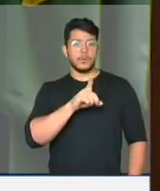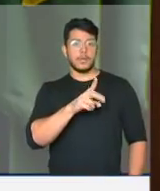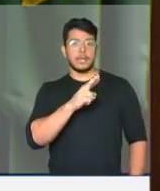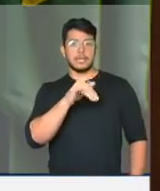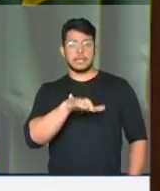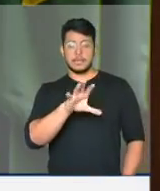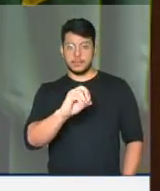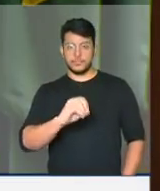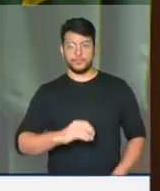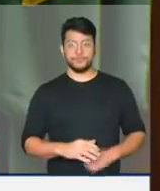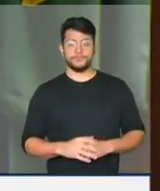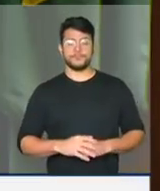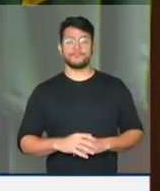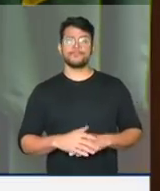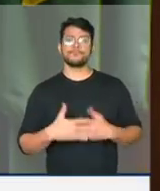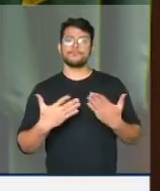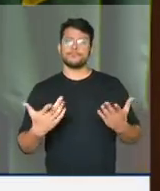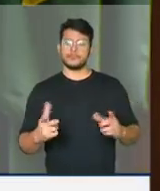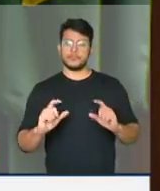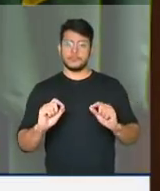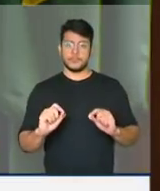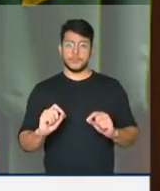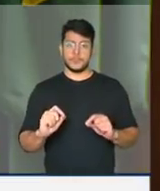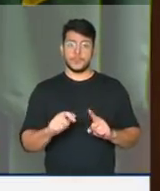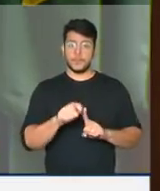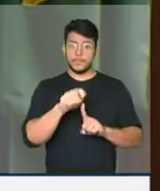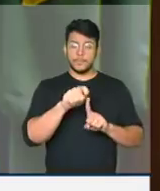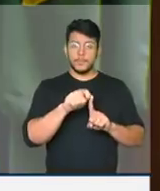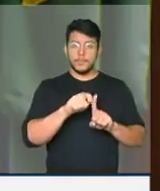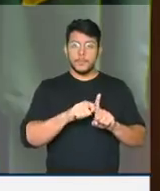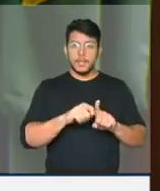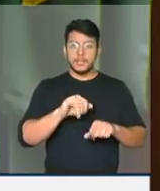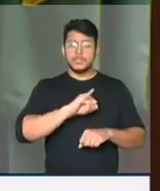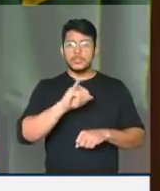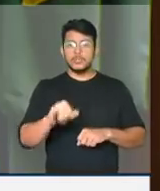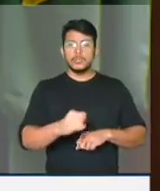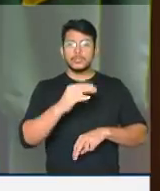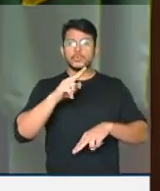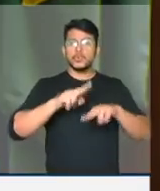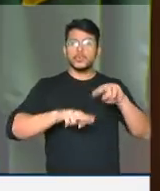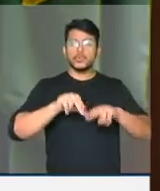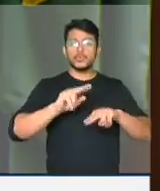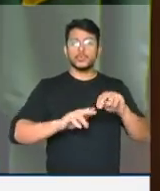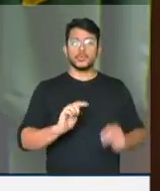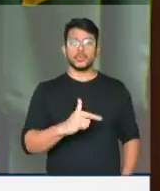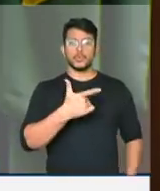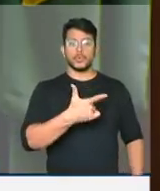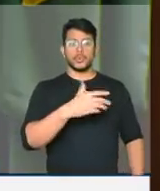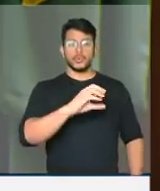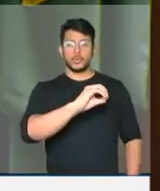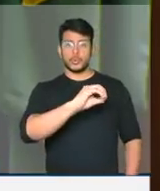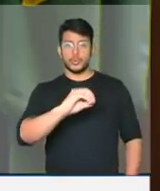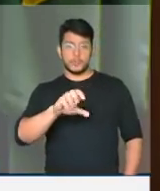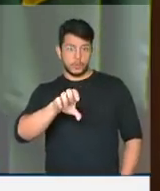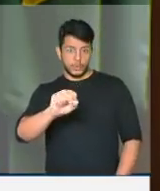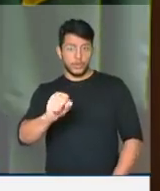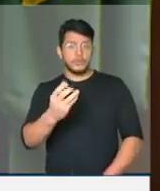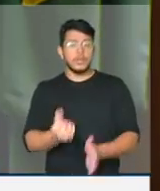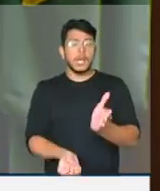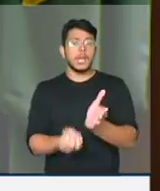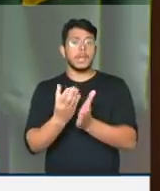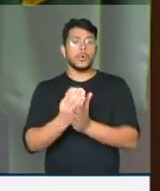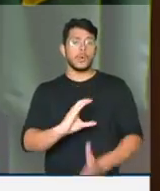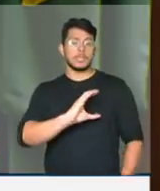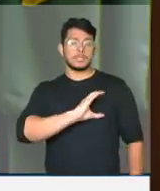2008, nós criamos na Assembleia Legislativa do Rio de Janeiro a CPI das milícias, que todos aqui sabem do resultado que deu.